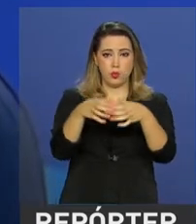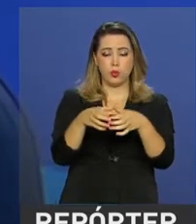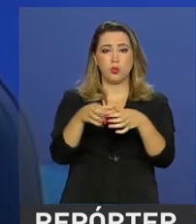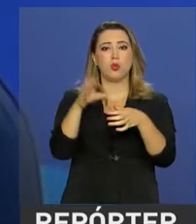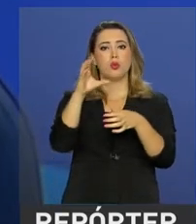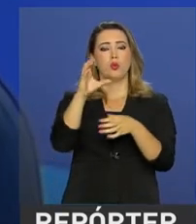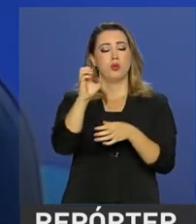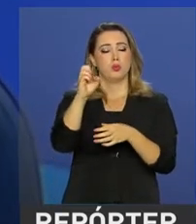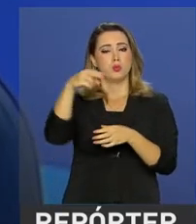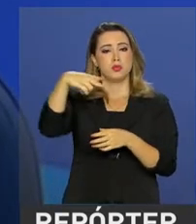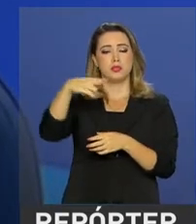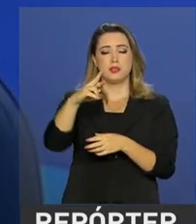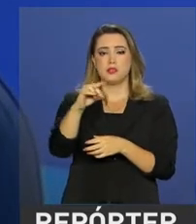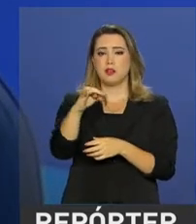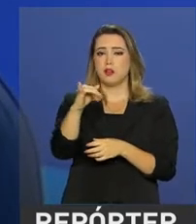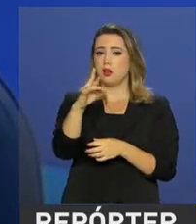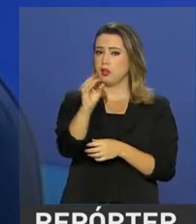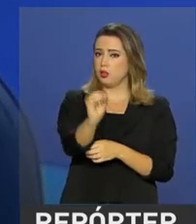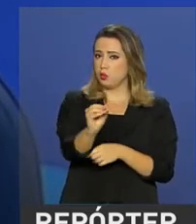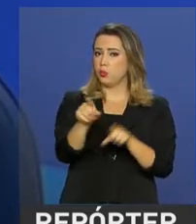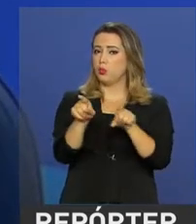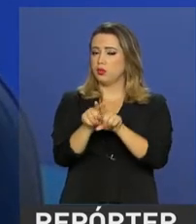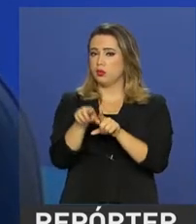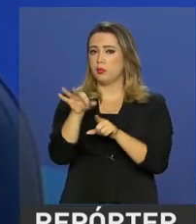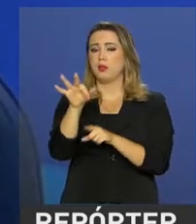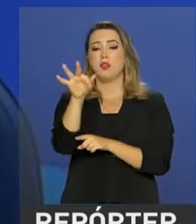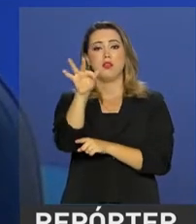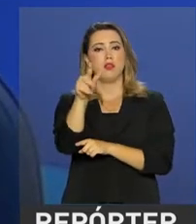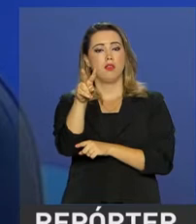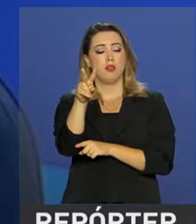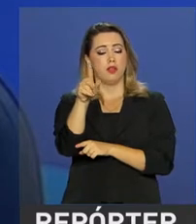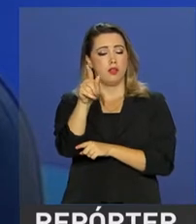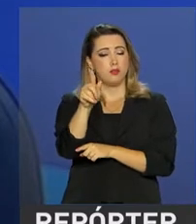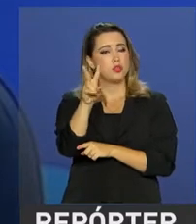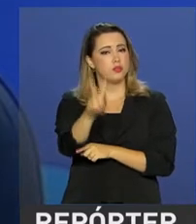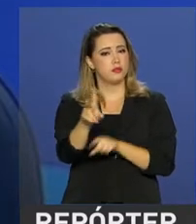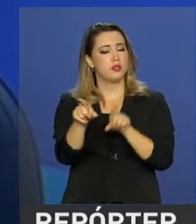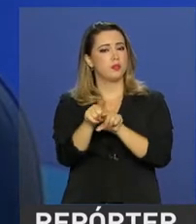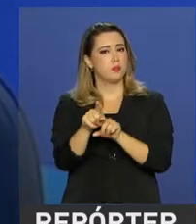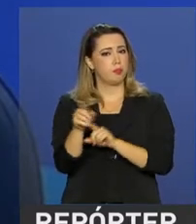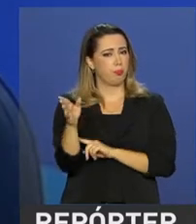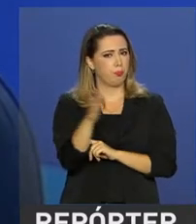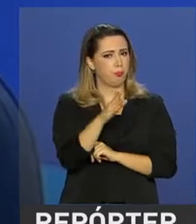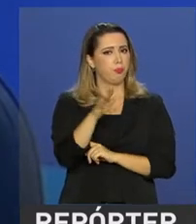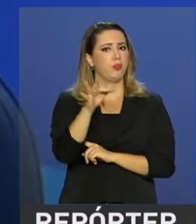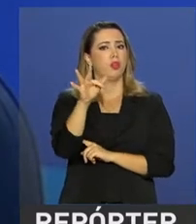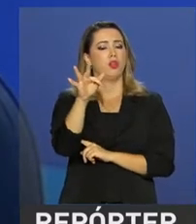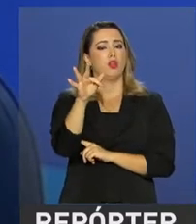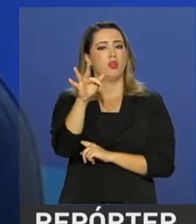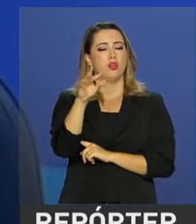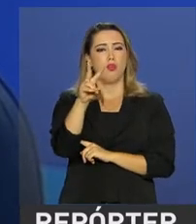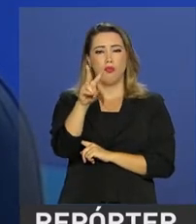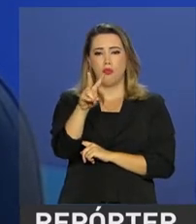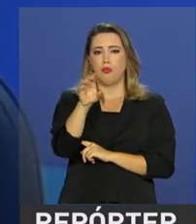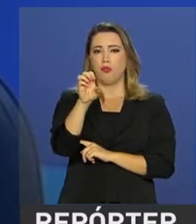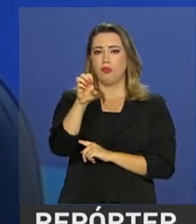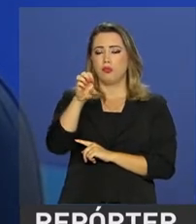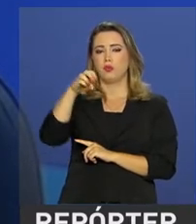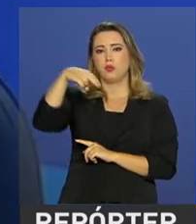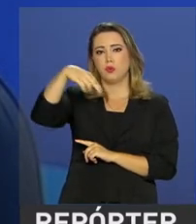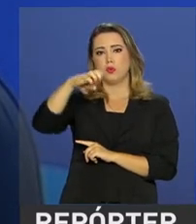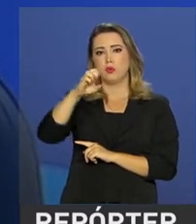Rio, também a Fundação Getúlio Vargas e a VUNESP, que tiveram uma